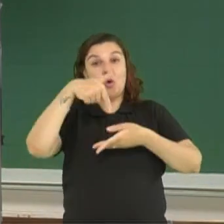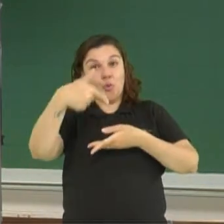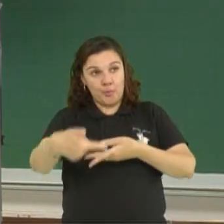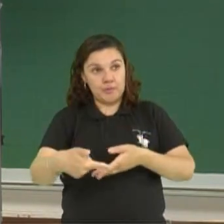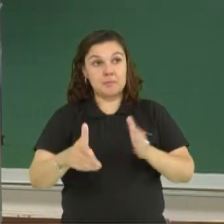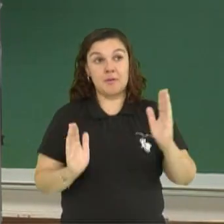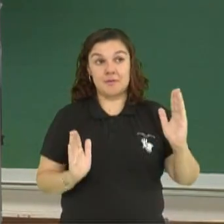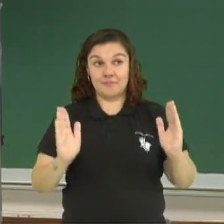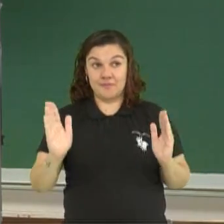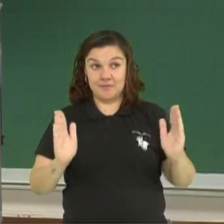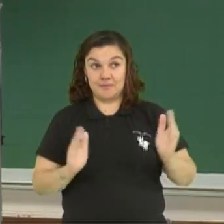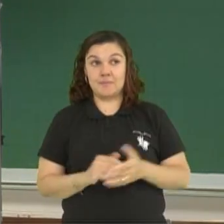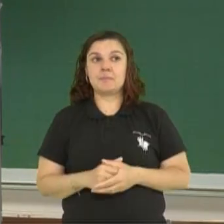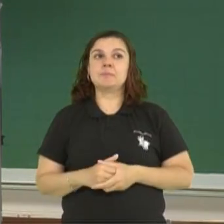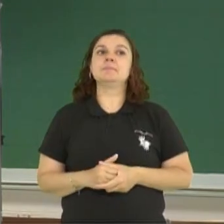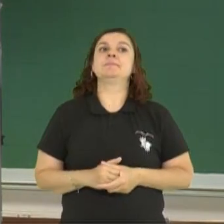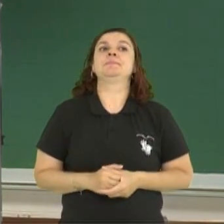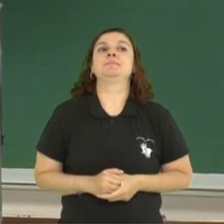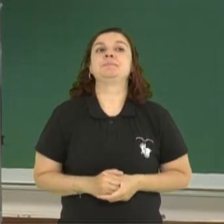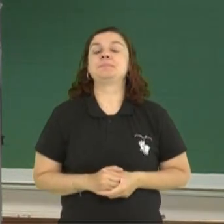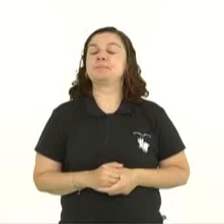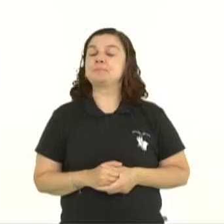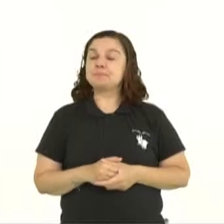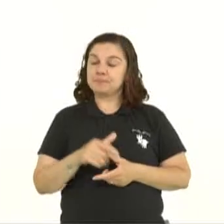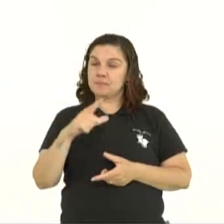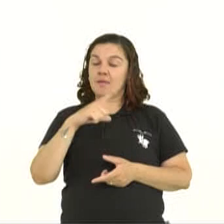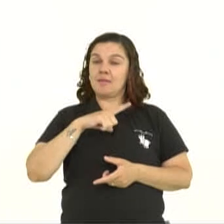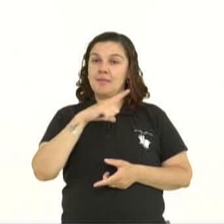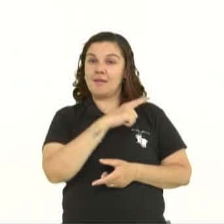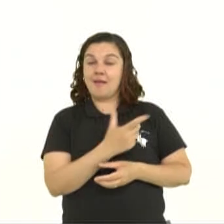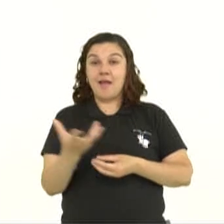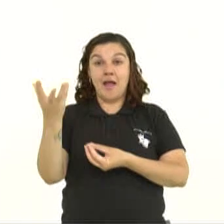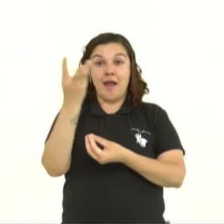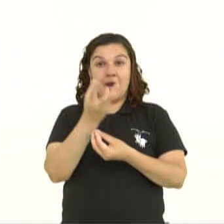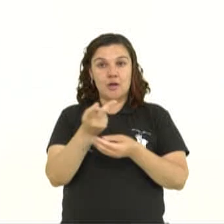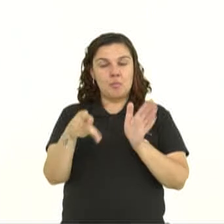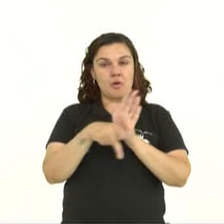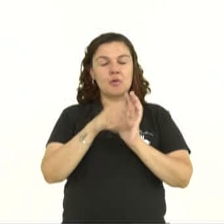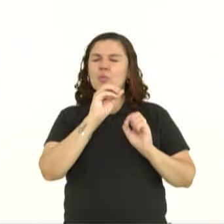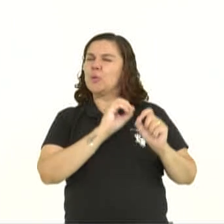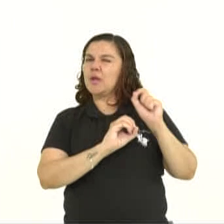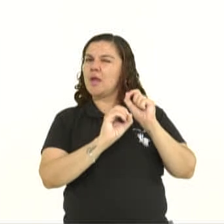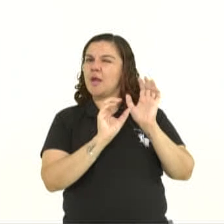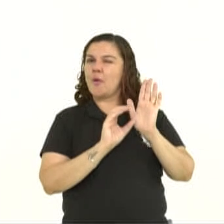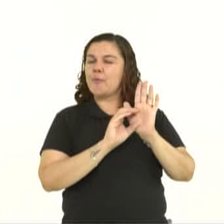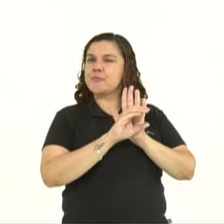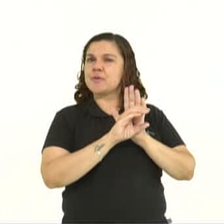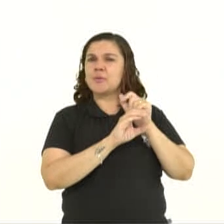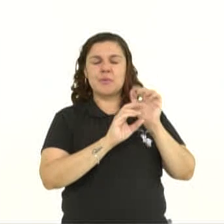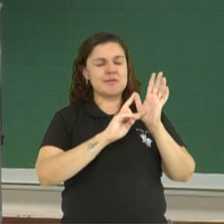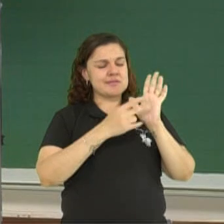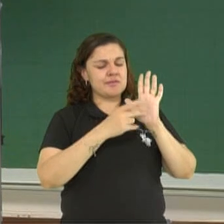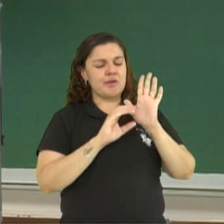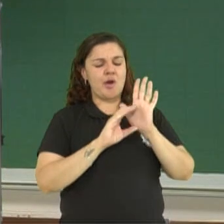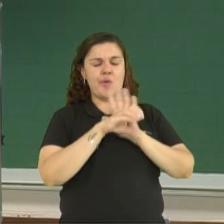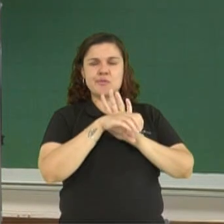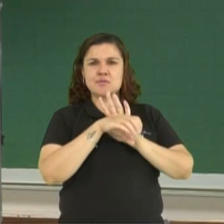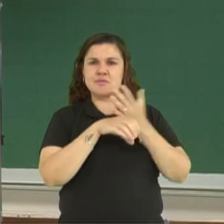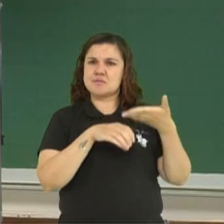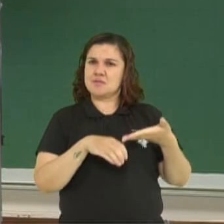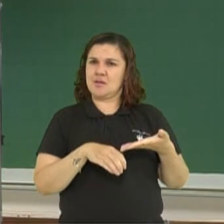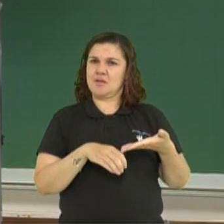fase, mas por enquanto nós estamos vivenciando ela. Nós temos a arte que se manifesta a partir de um conceito. O que é um conceito? A